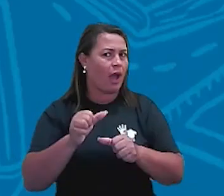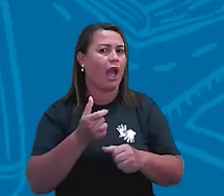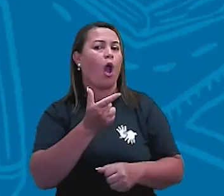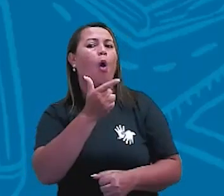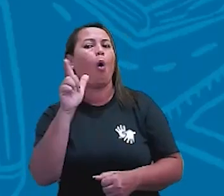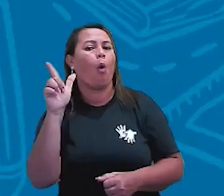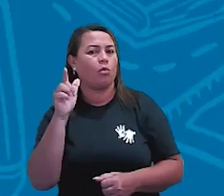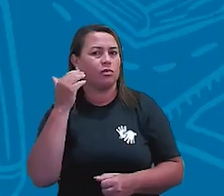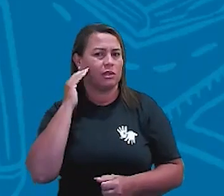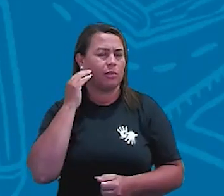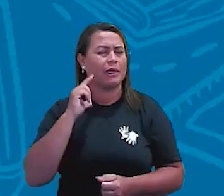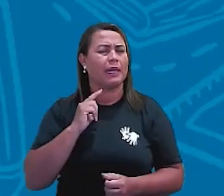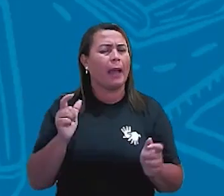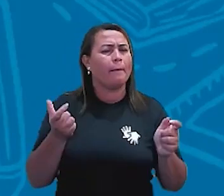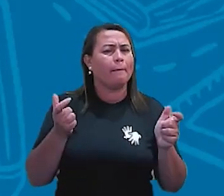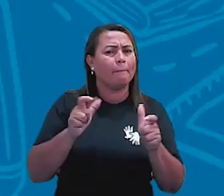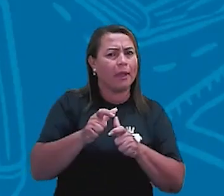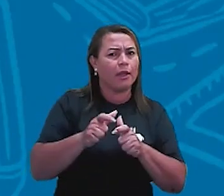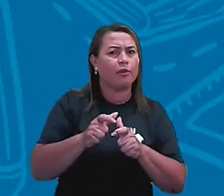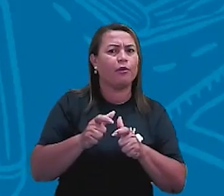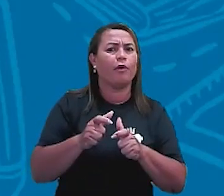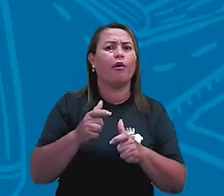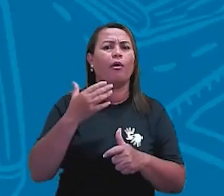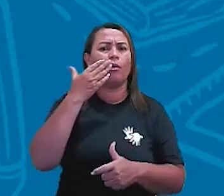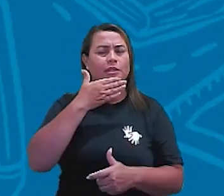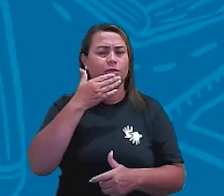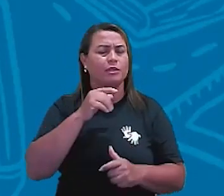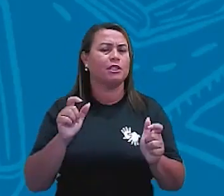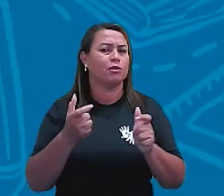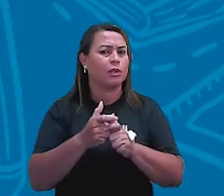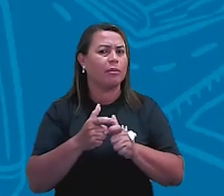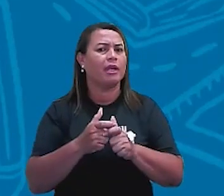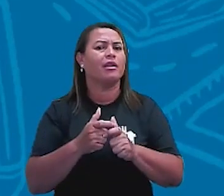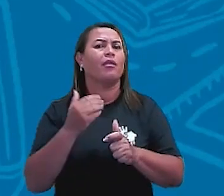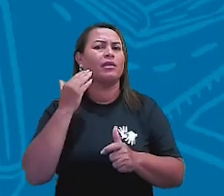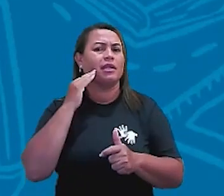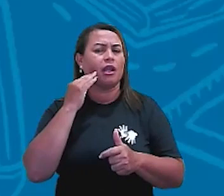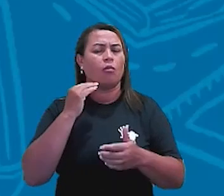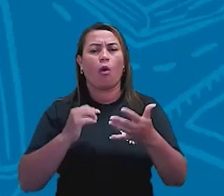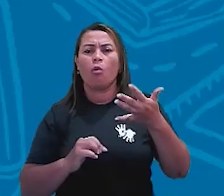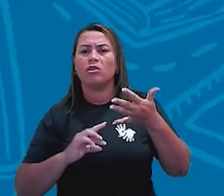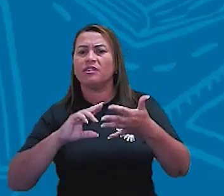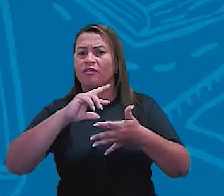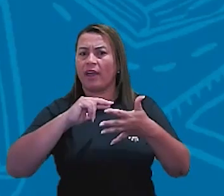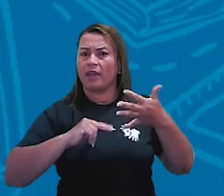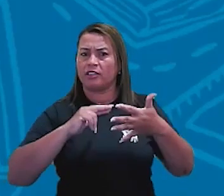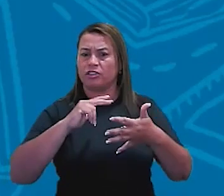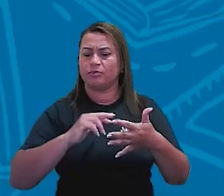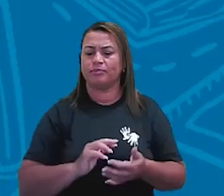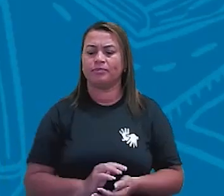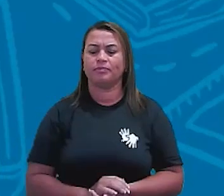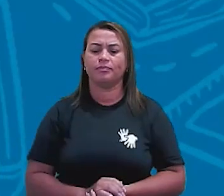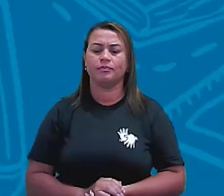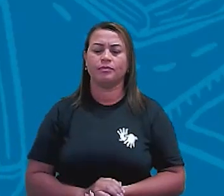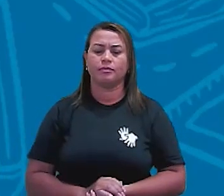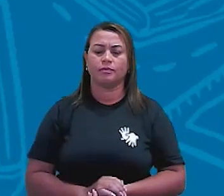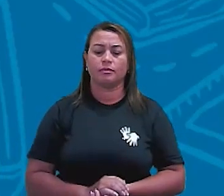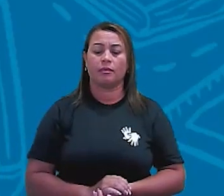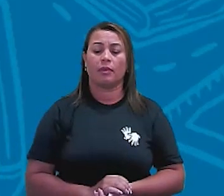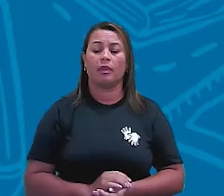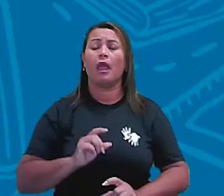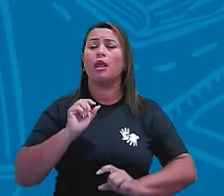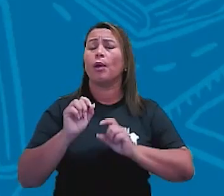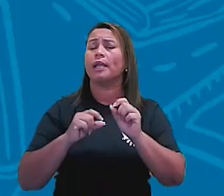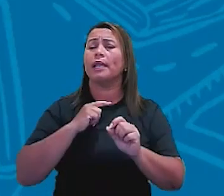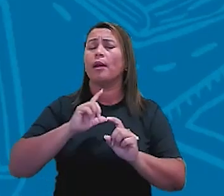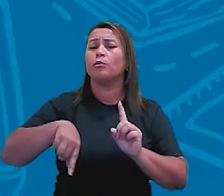de achocolatado que tenha ele em diferentes posições da lista de ingredientes, por exemplo. Então, o que a gente